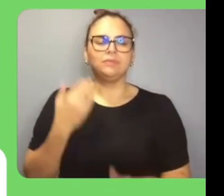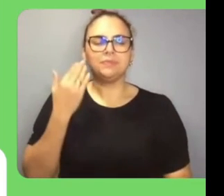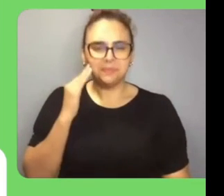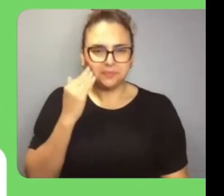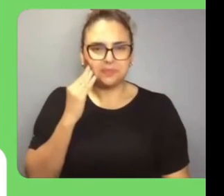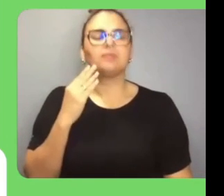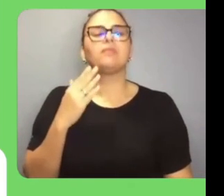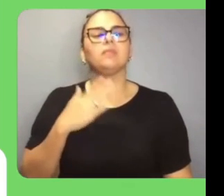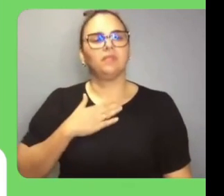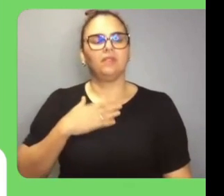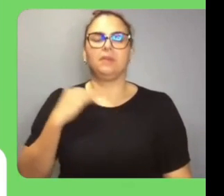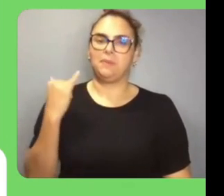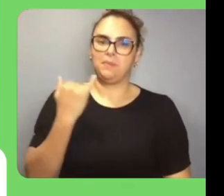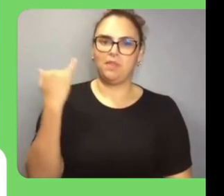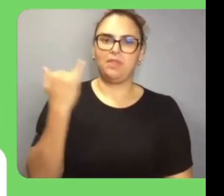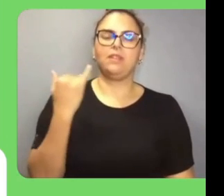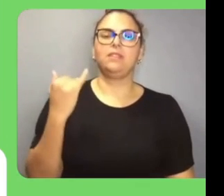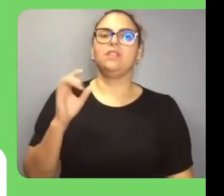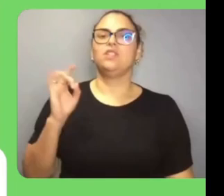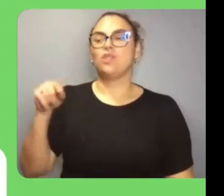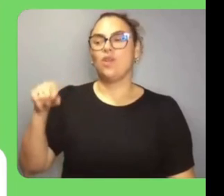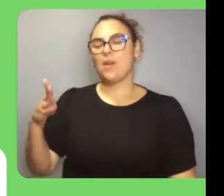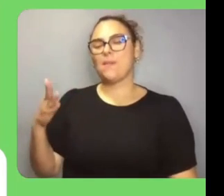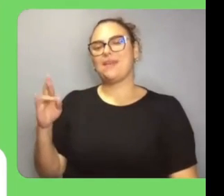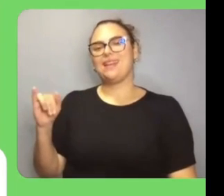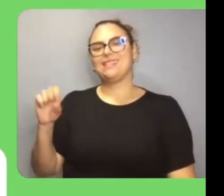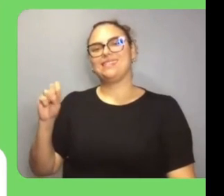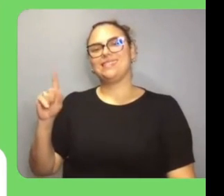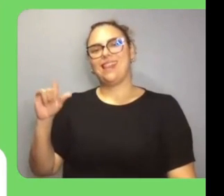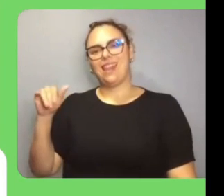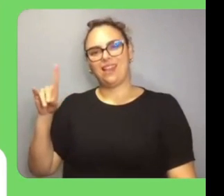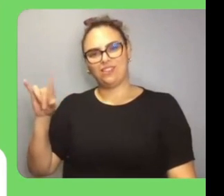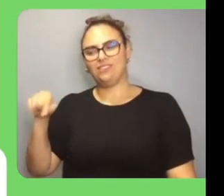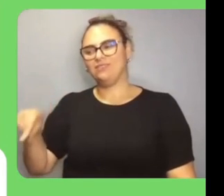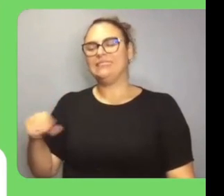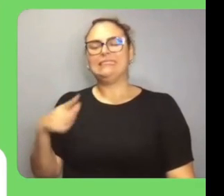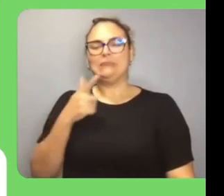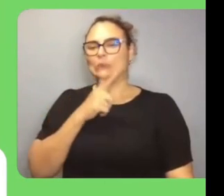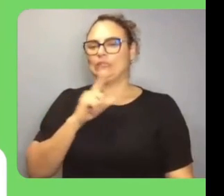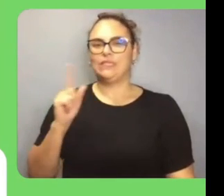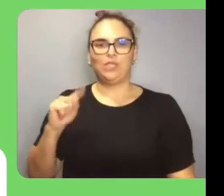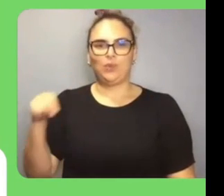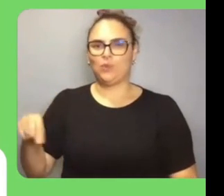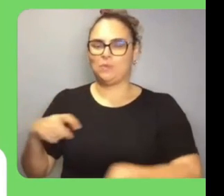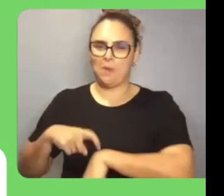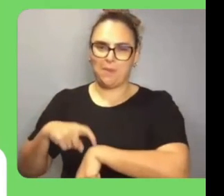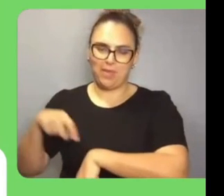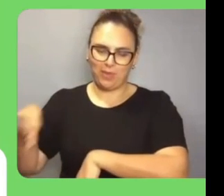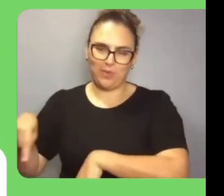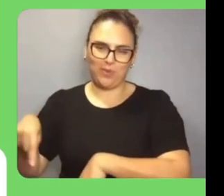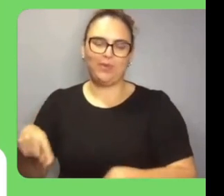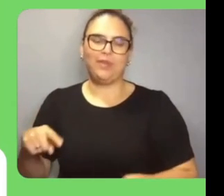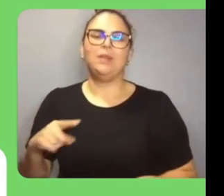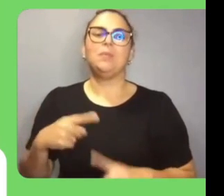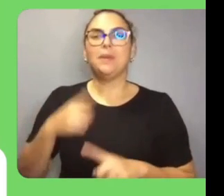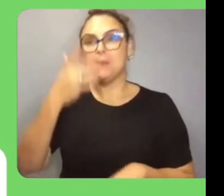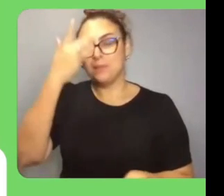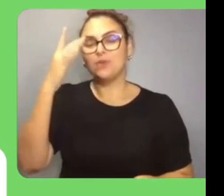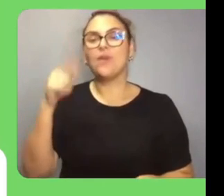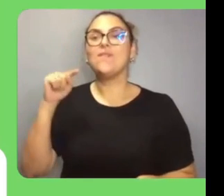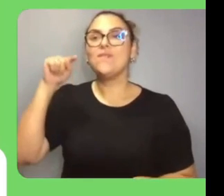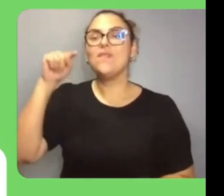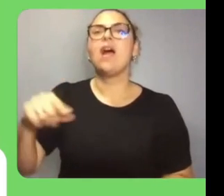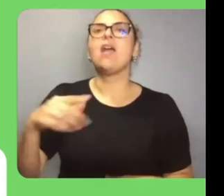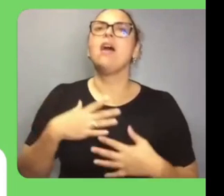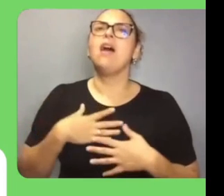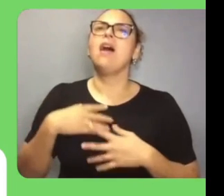Para mim é muito importante, assim, só na Brasilândia que a gente não conseguiu fazer esse espaço. Porque as pessoas saem inspiradas, elas trocam, elas gostam de